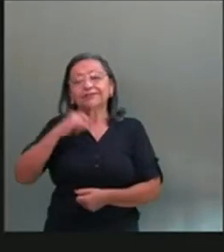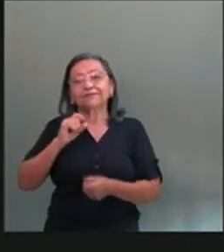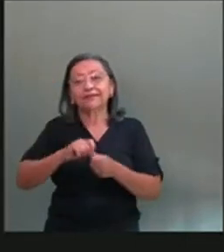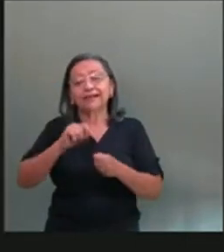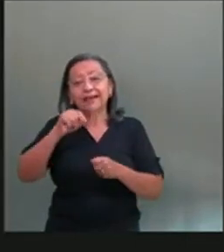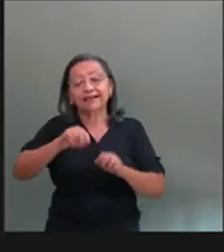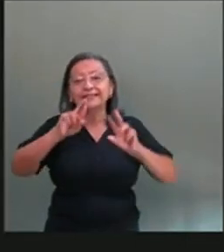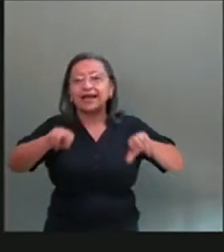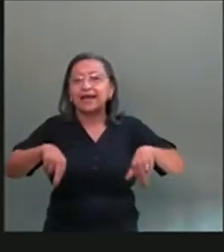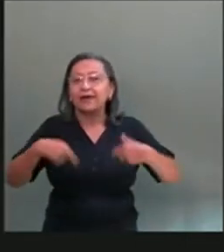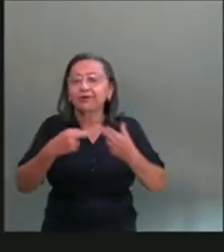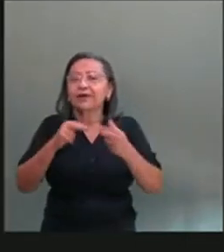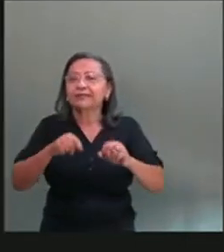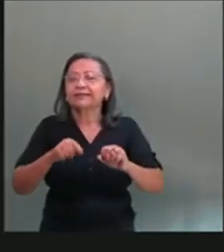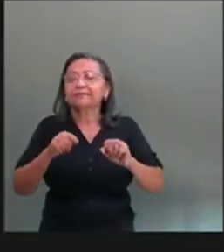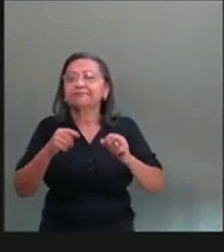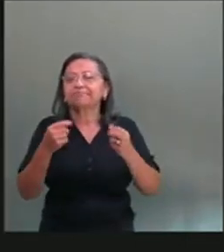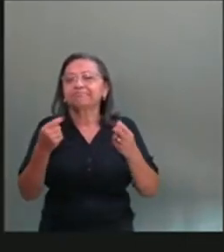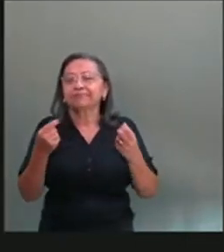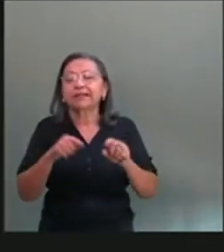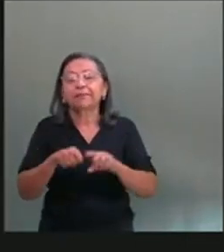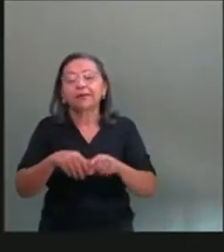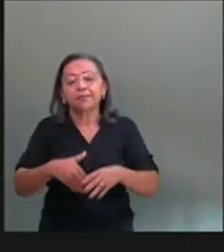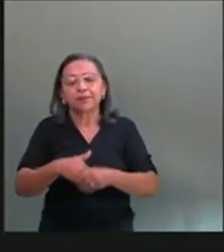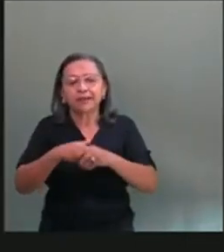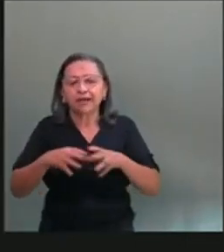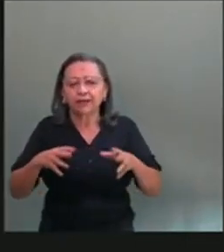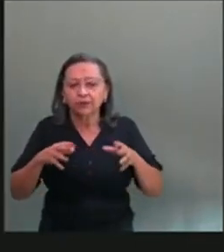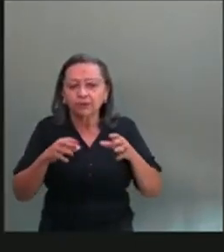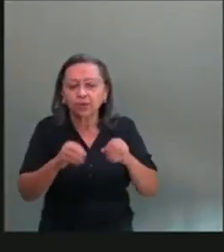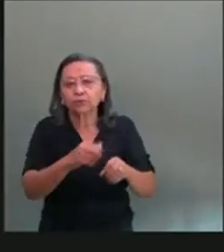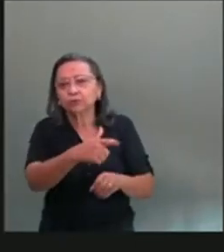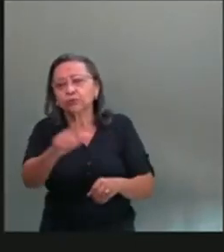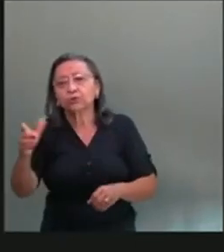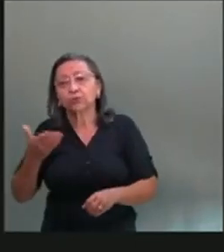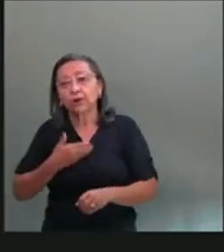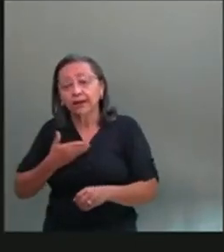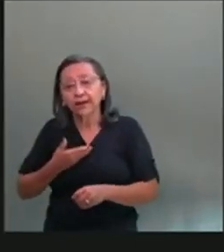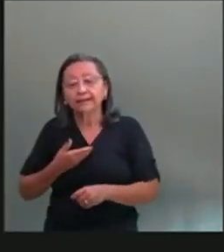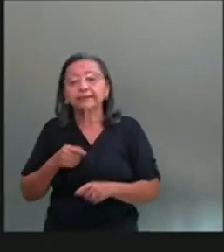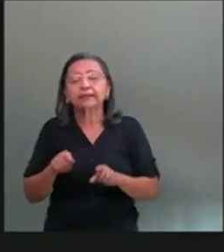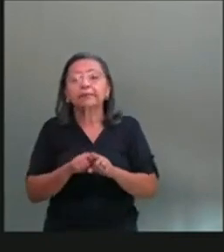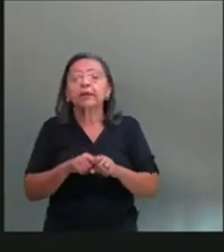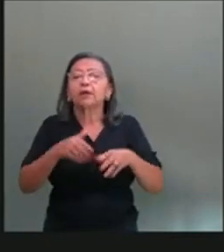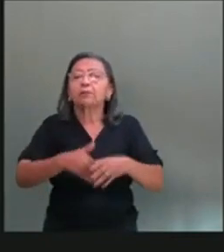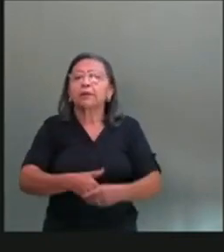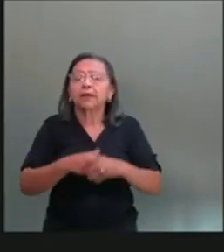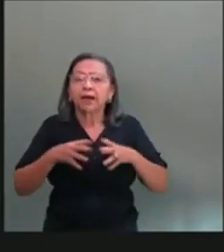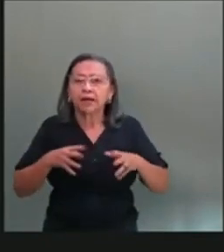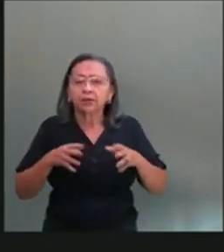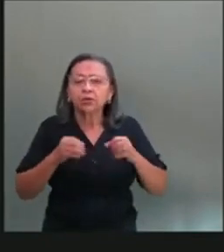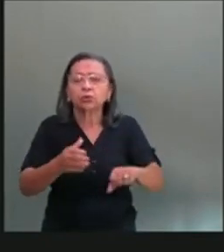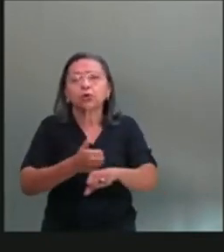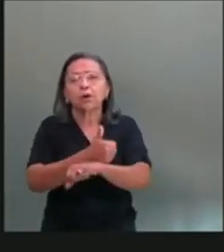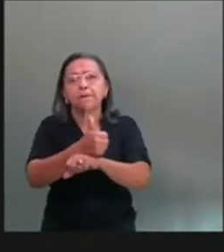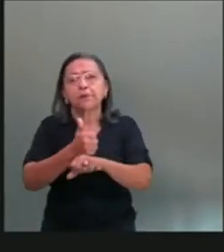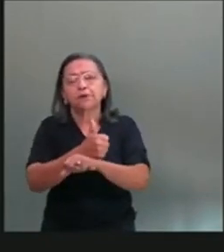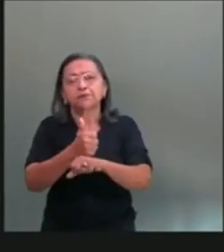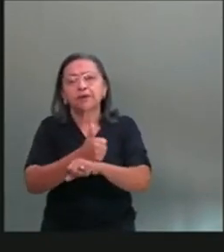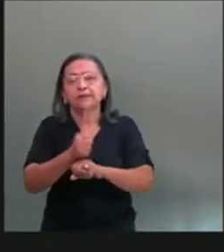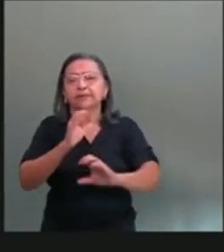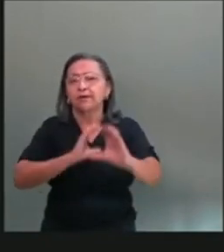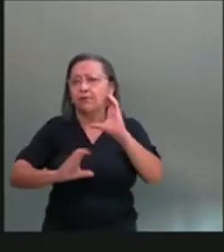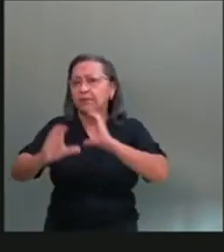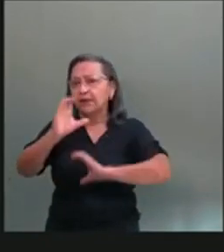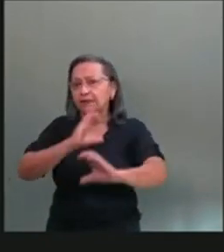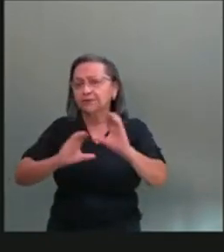realização desta sessão. Quero cumprimentar a todos os demais colegas em seu nome e cumprimentar a todos os profissionais aí da